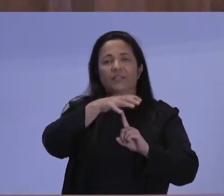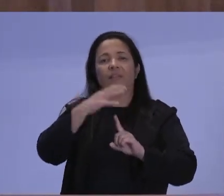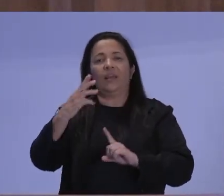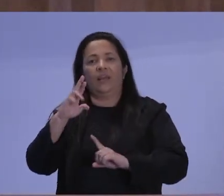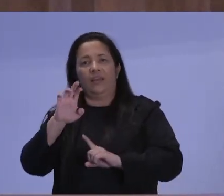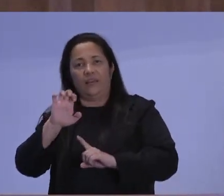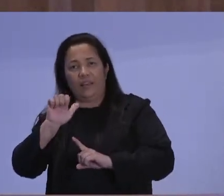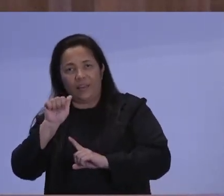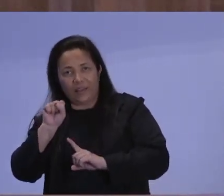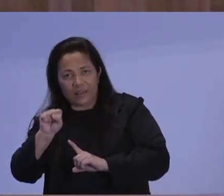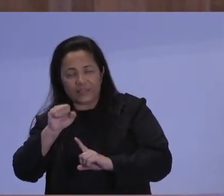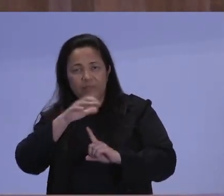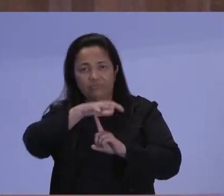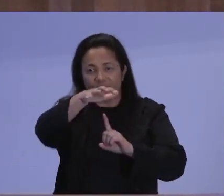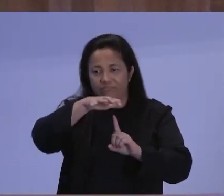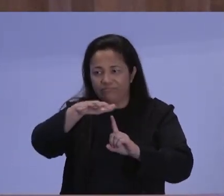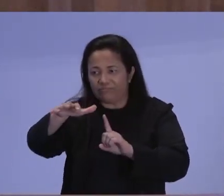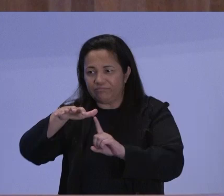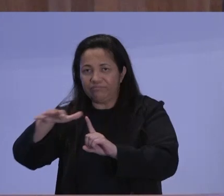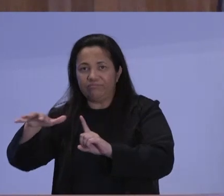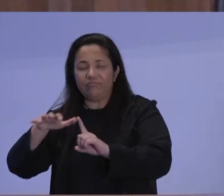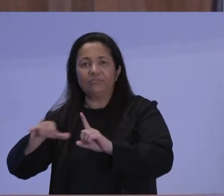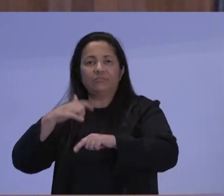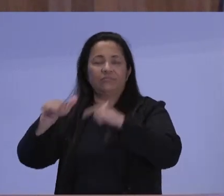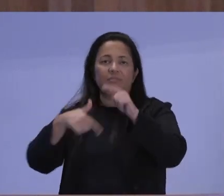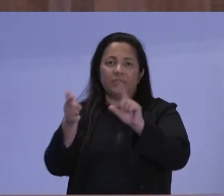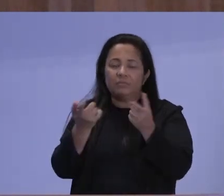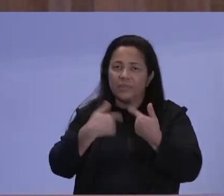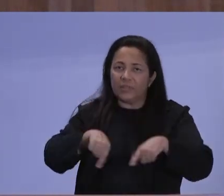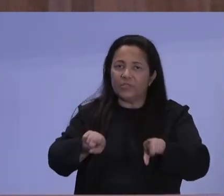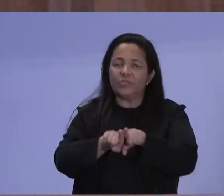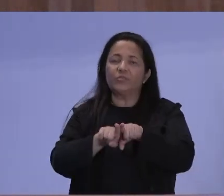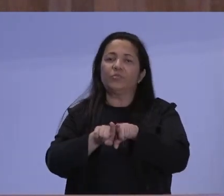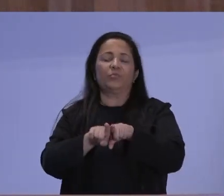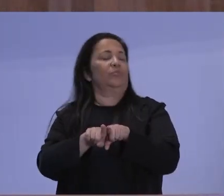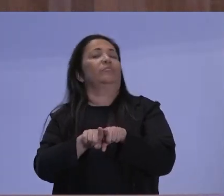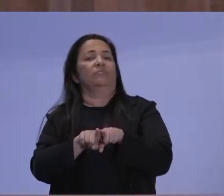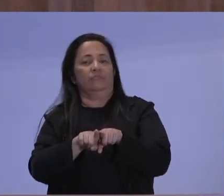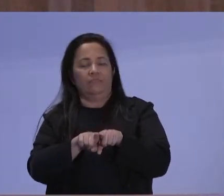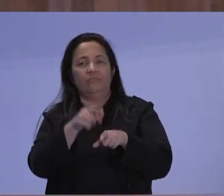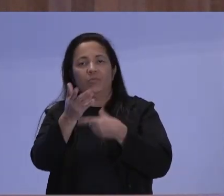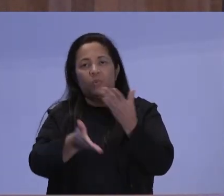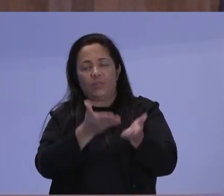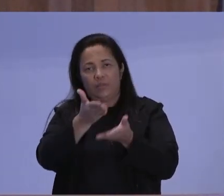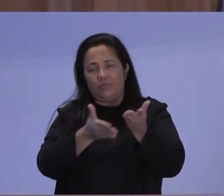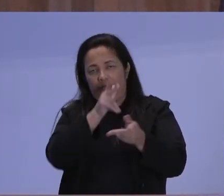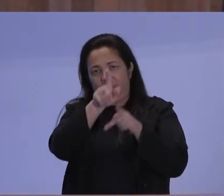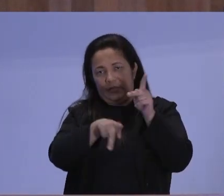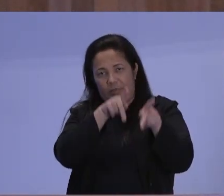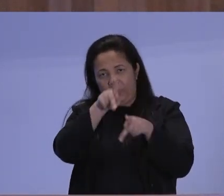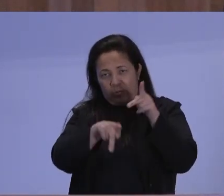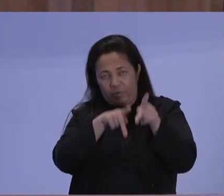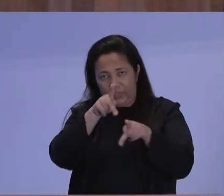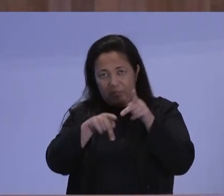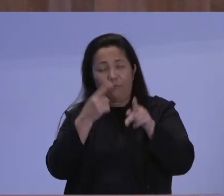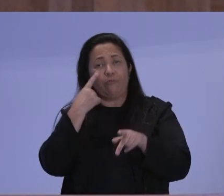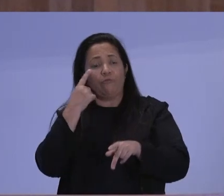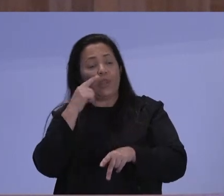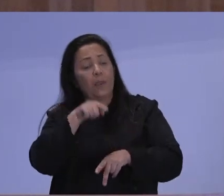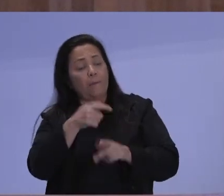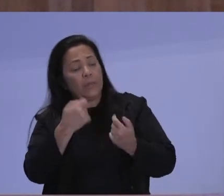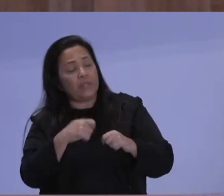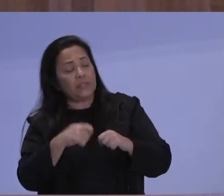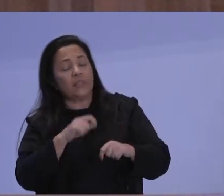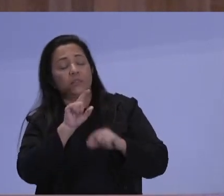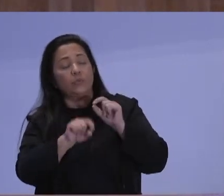em benefícios sociais que não estão incluídas, criar um vínculo, né, com a comunidade em relação àquilo que é a necessidade